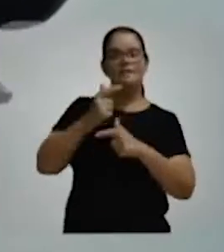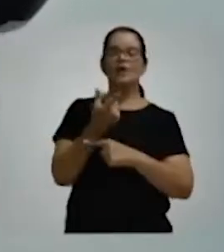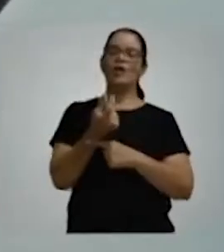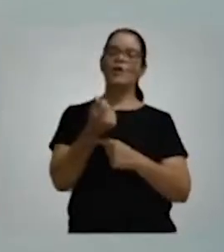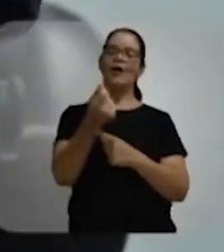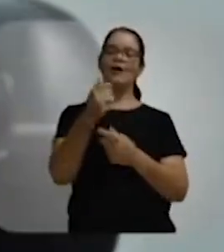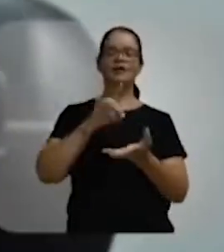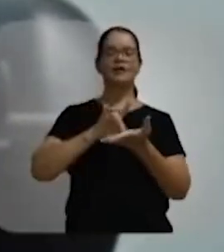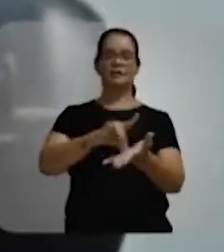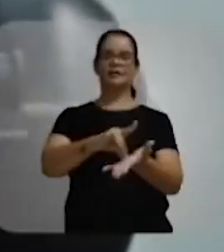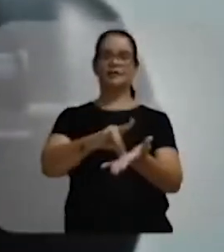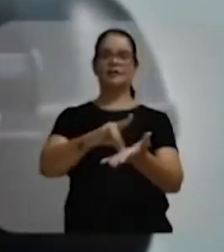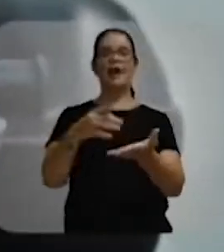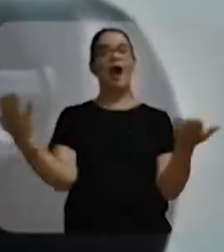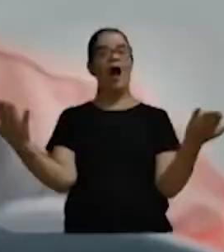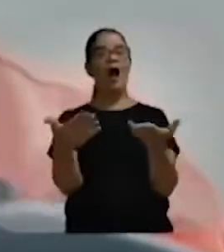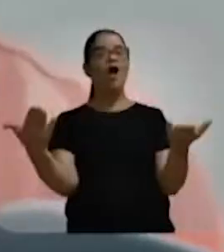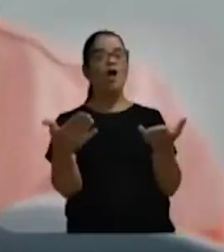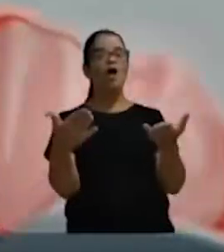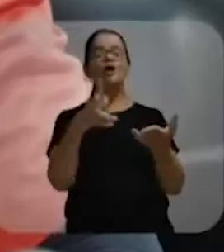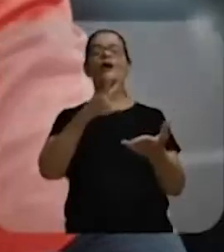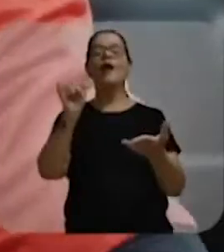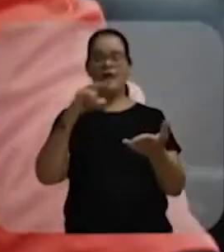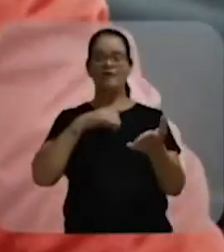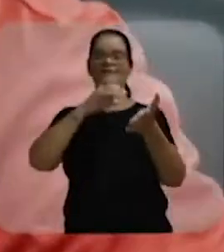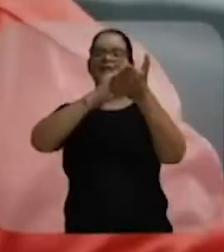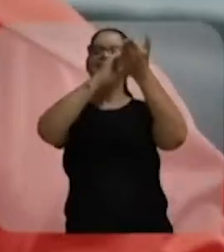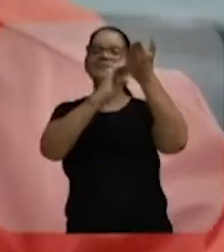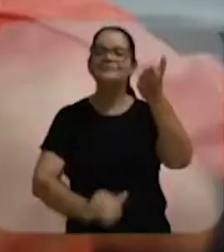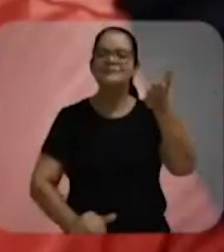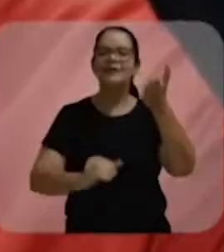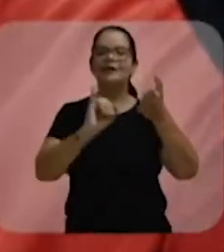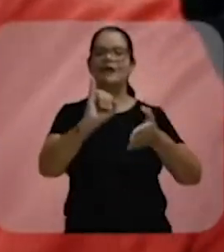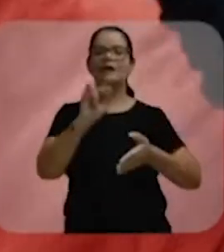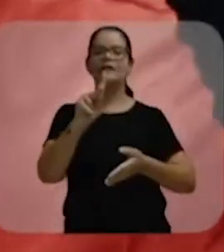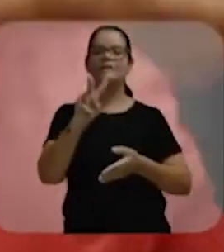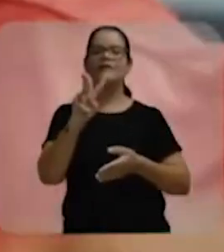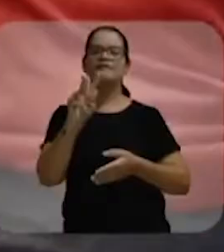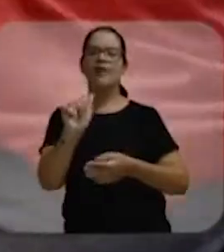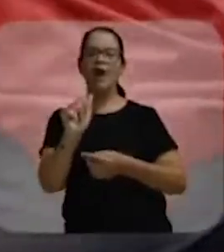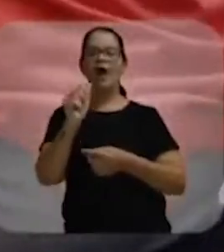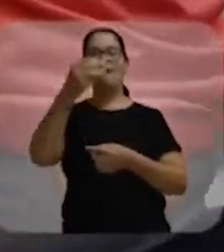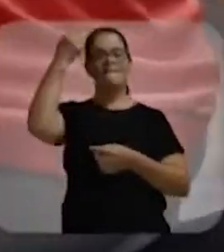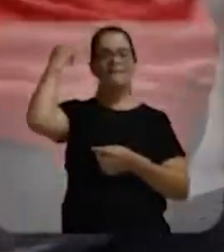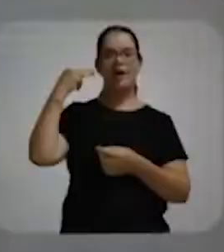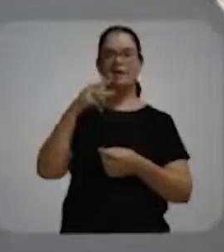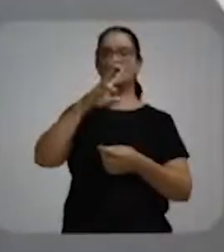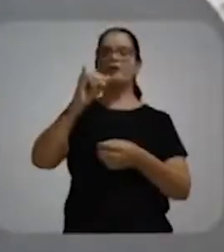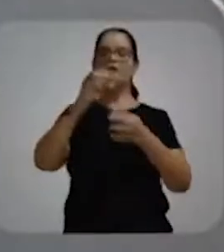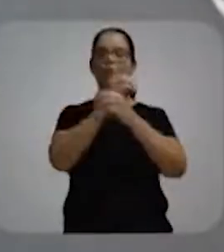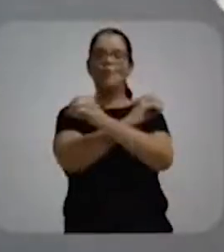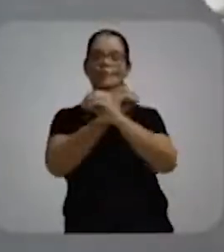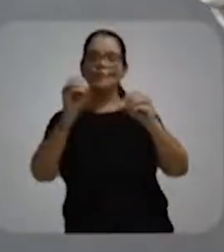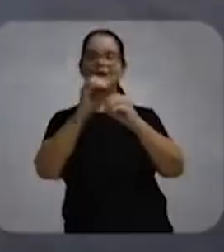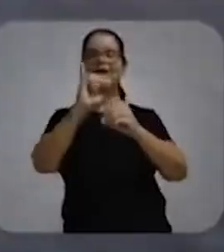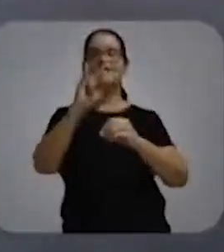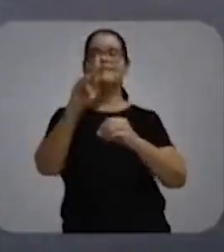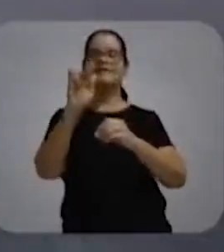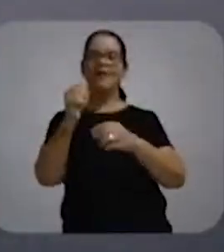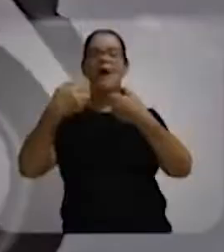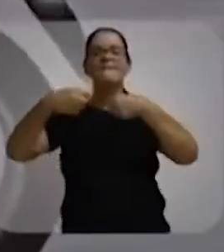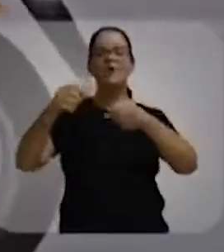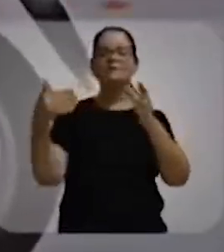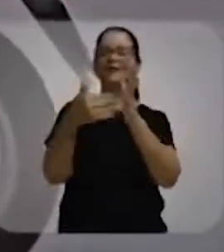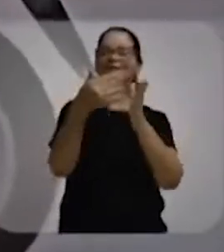e dignidade. E agora, ela vai ser isenta de IPVA. Marília Reis vai zerar o IPVA de motos